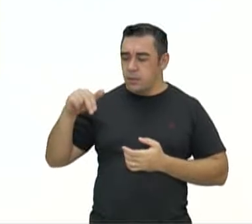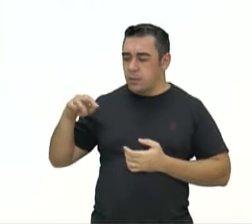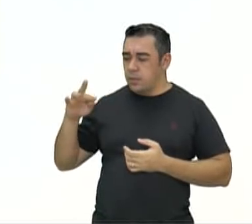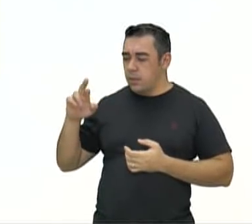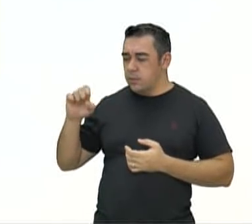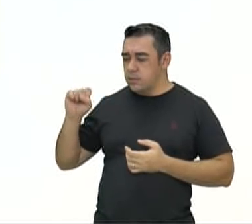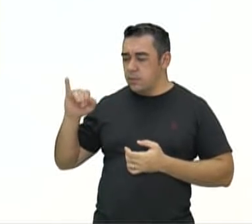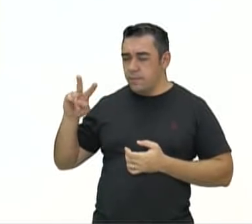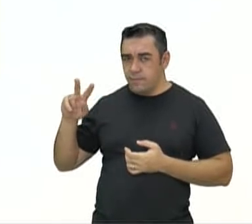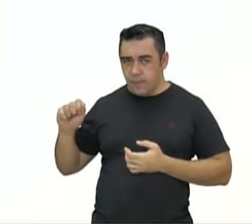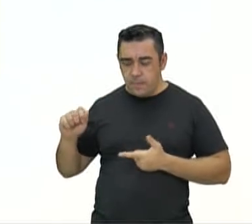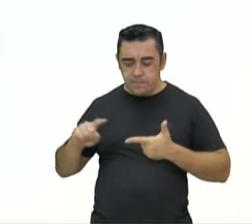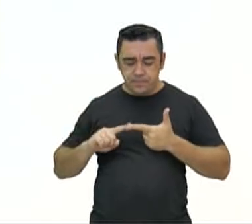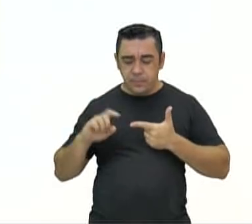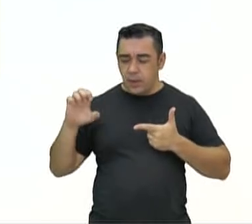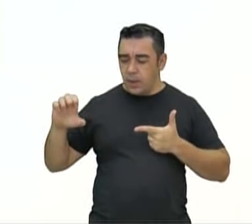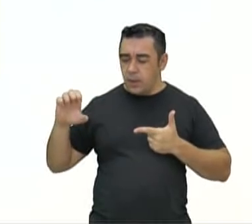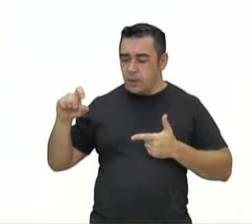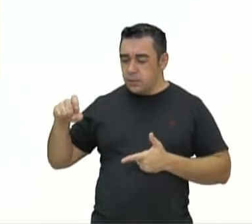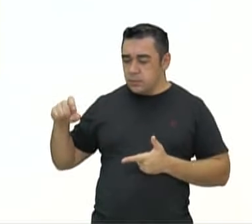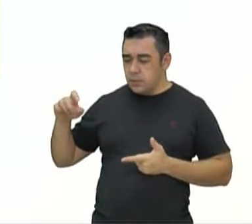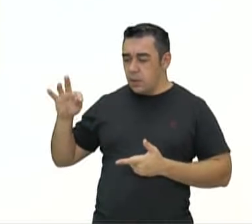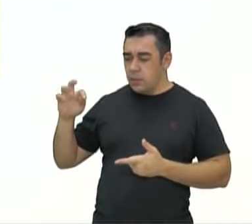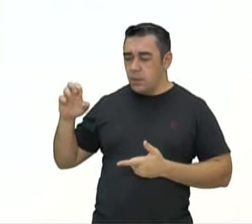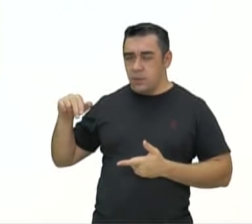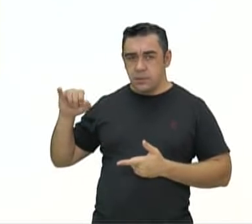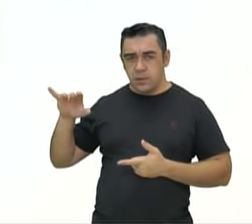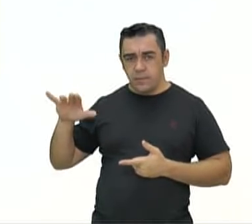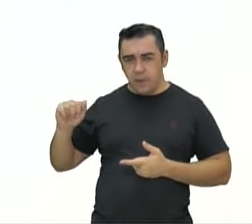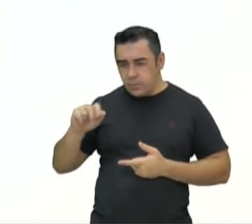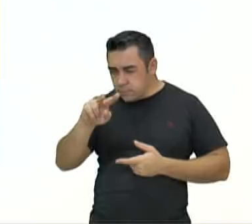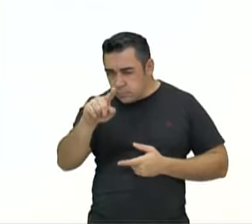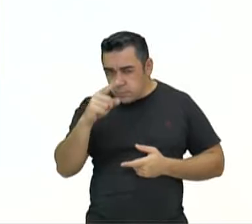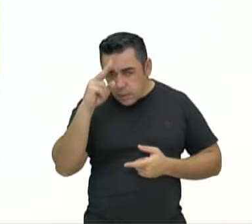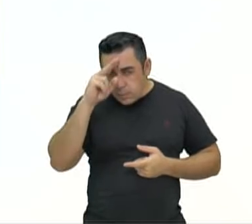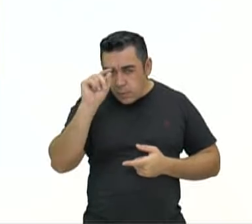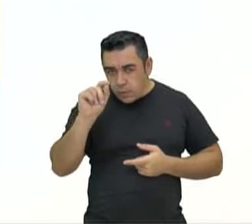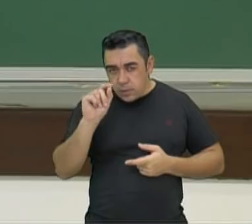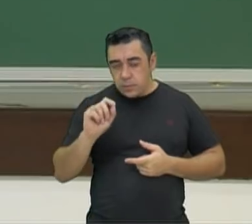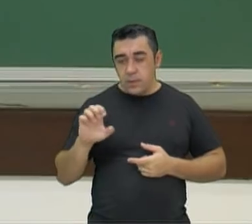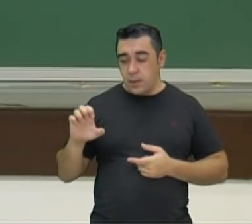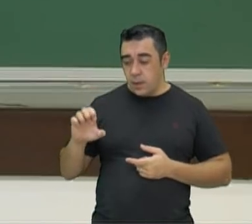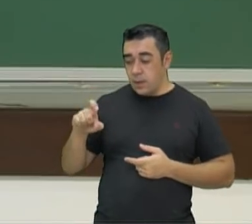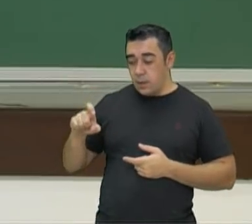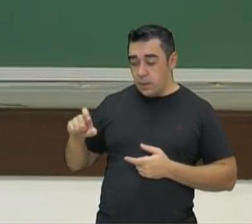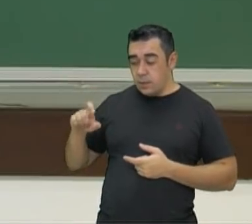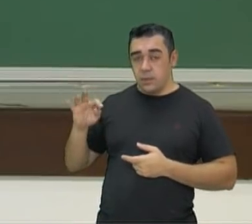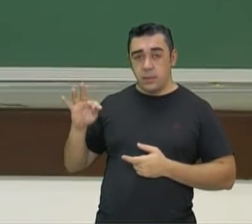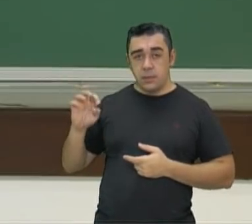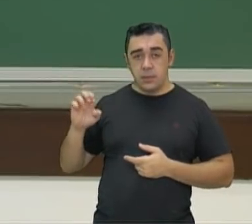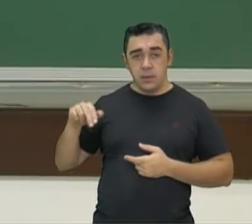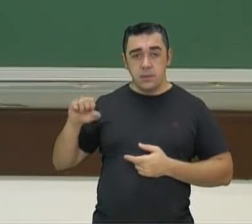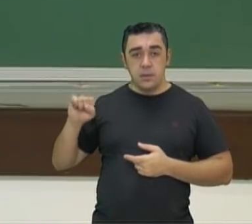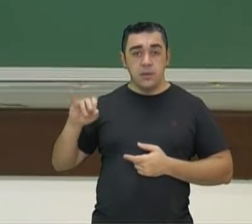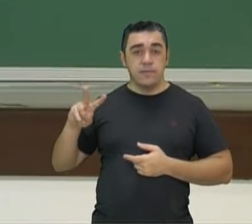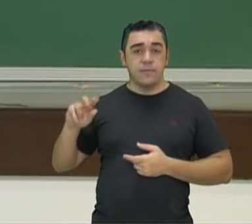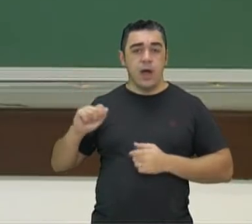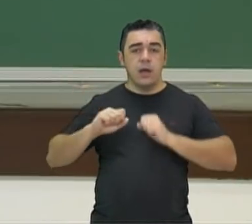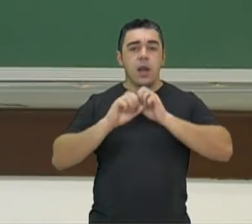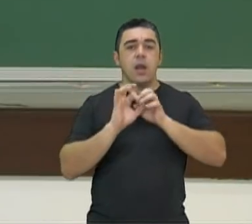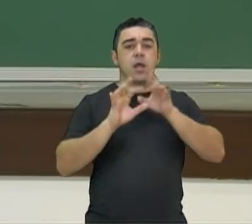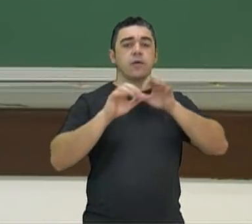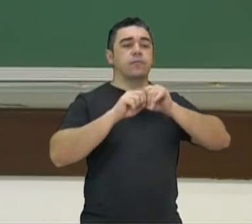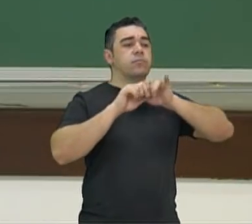extensiva. Eu estou falando aqui, acho que de repente você não lembra. Vamos dar uma recordada? Pecuária extensiva, o gado solto no